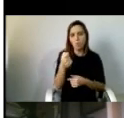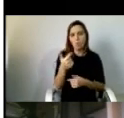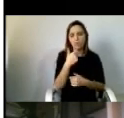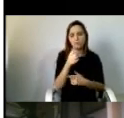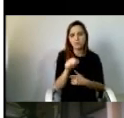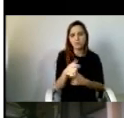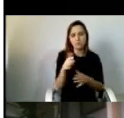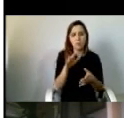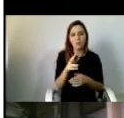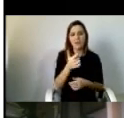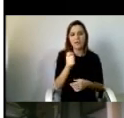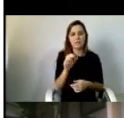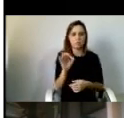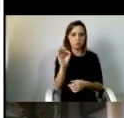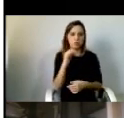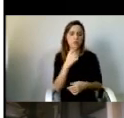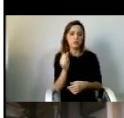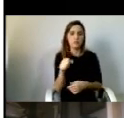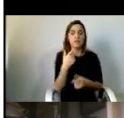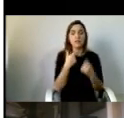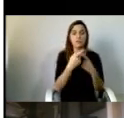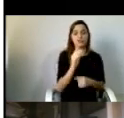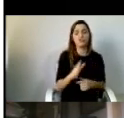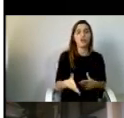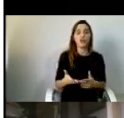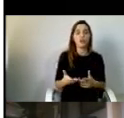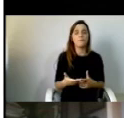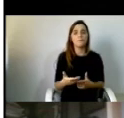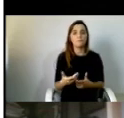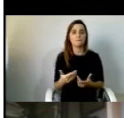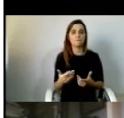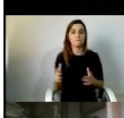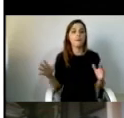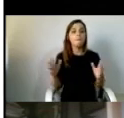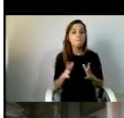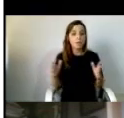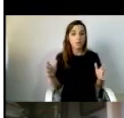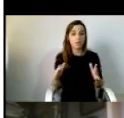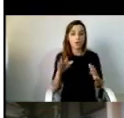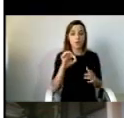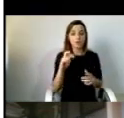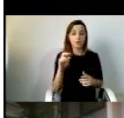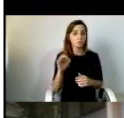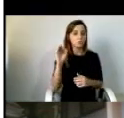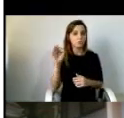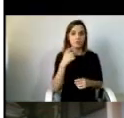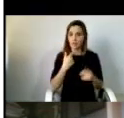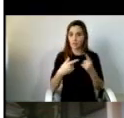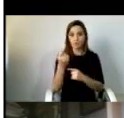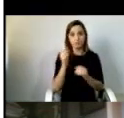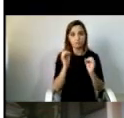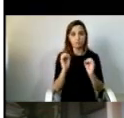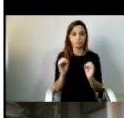cerca de 15% das pessoas já tinham apresentado queixa, a esmagadora maioria, 83%, não apresentava, nunca tinha